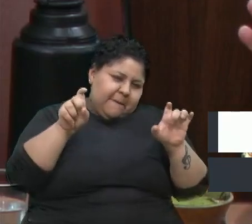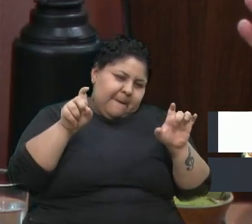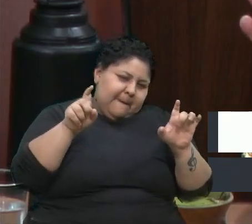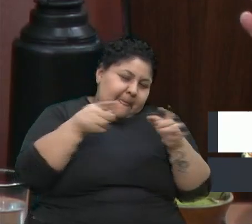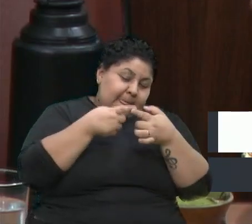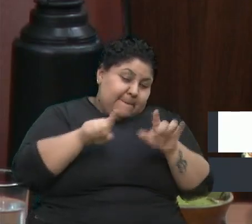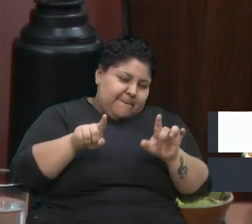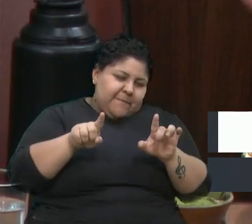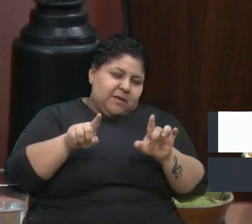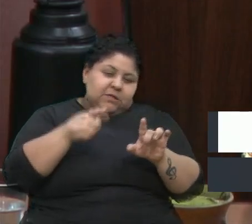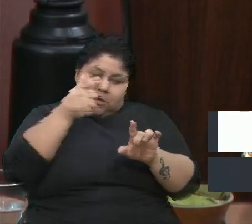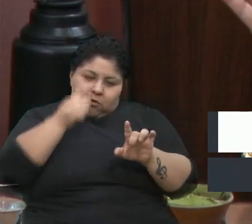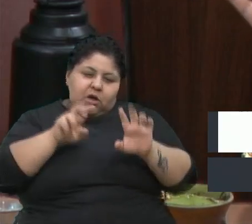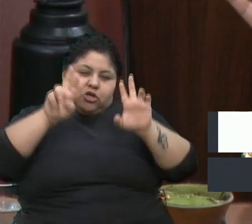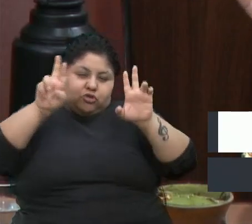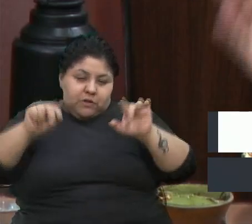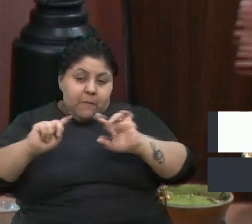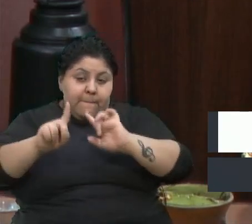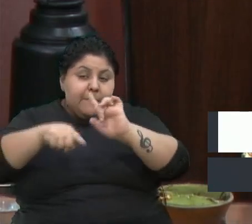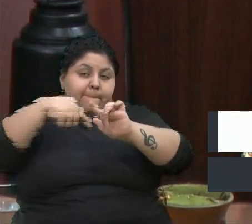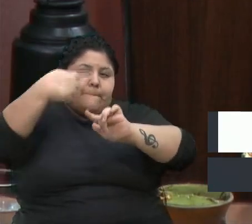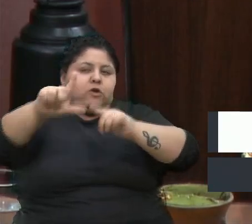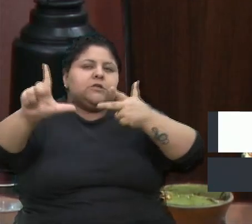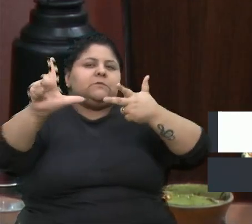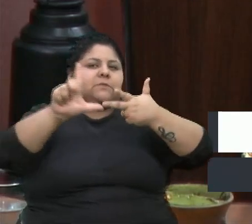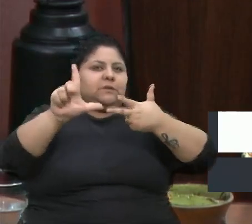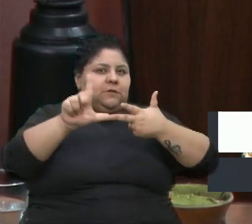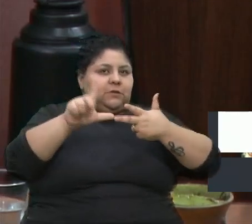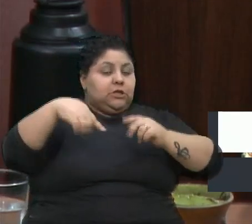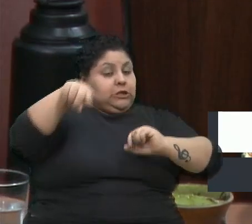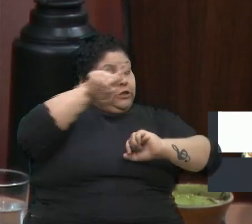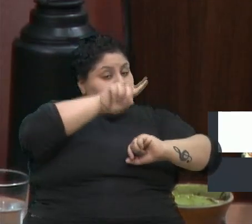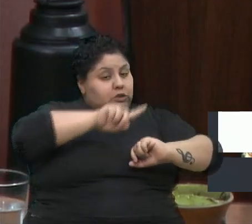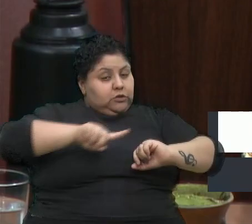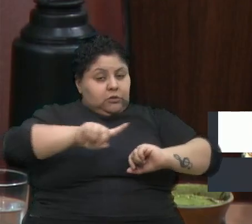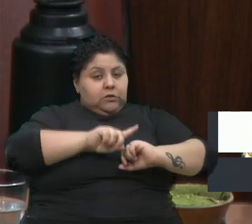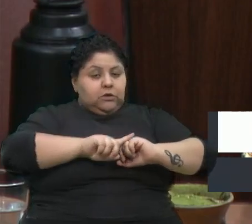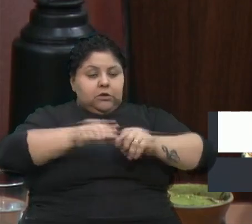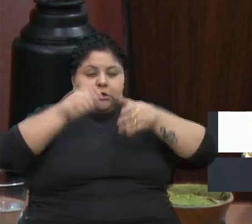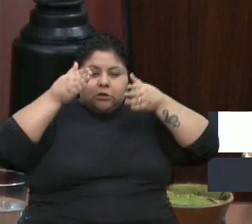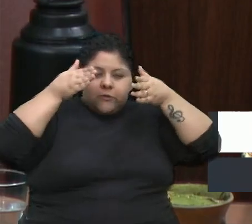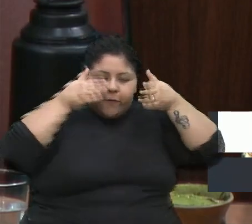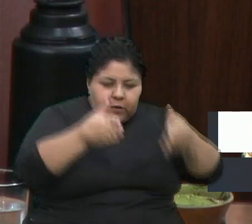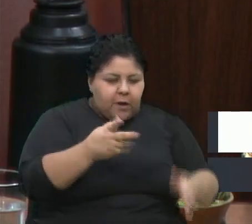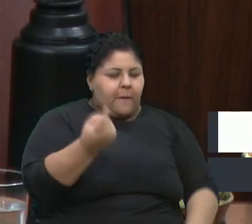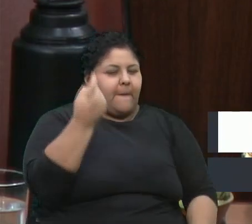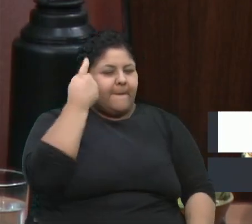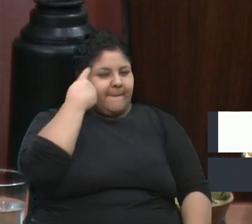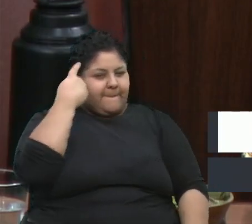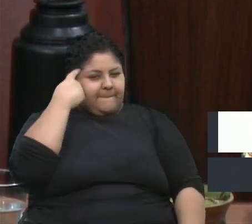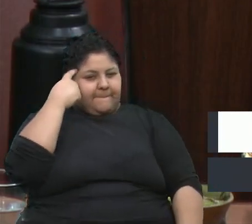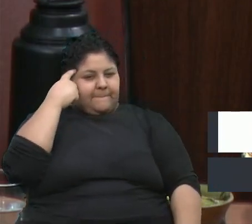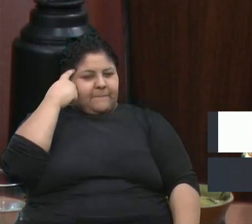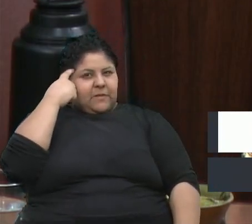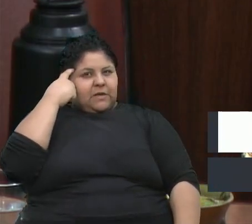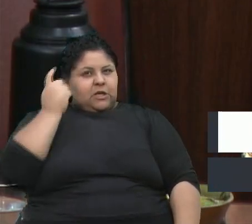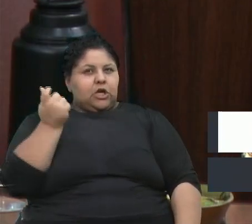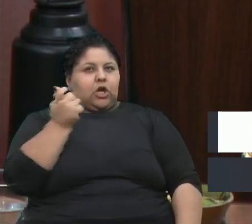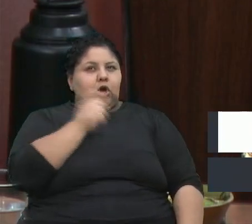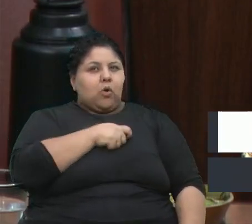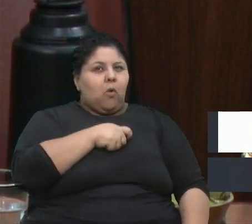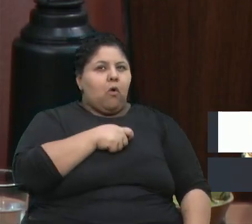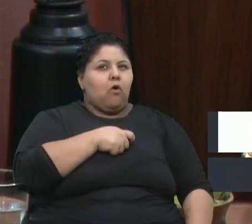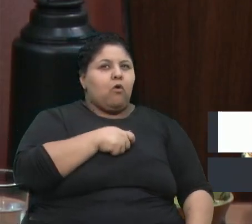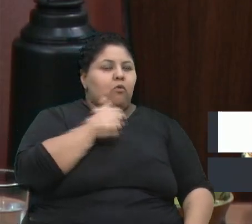dessa casa, para a próxima legislatura. Se nós não nos debruçarmos a pensar na condição para quem está na colônia,